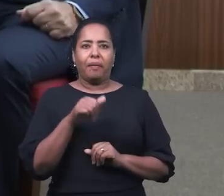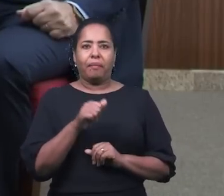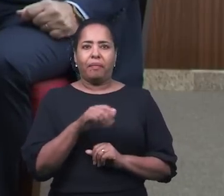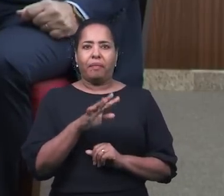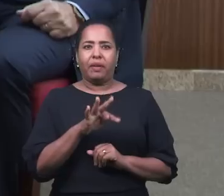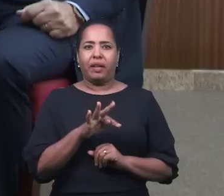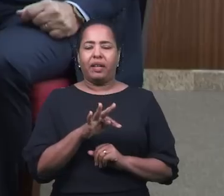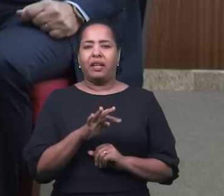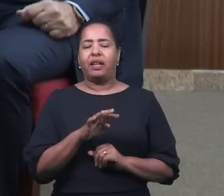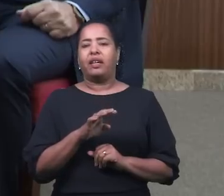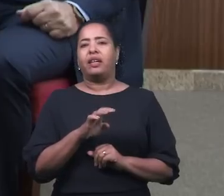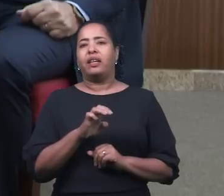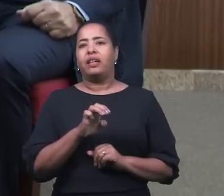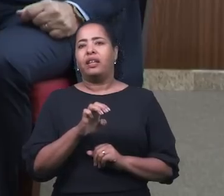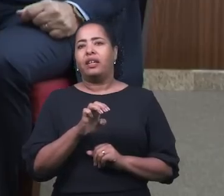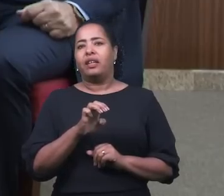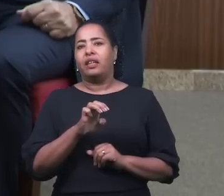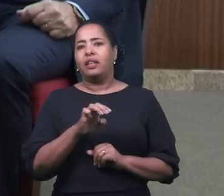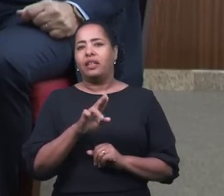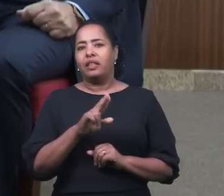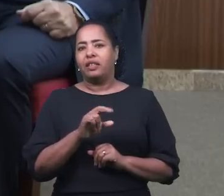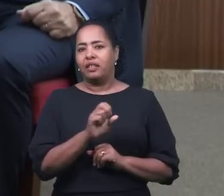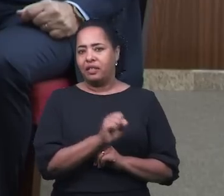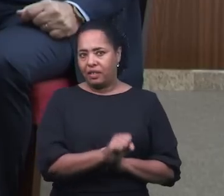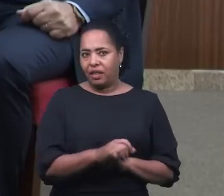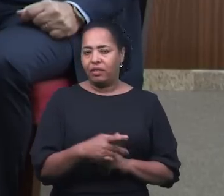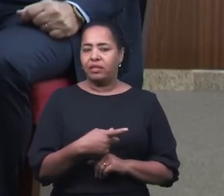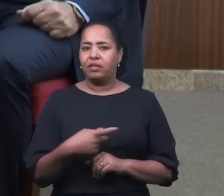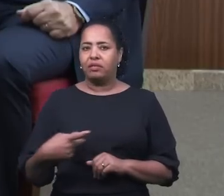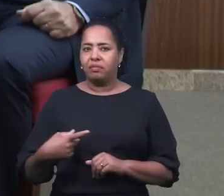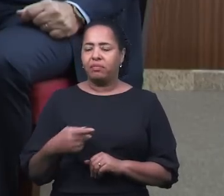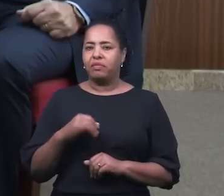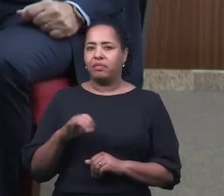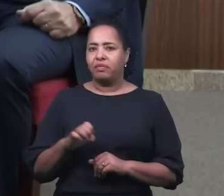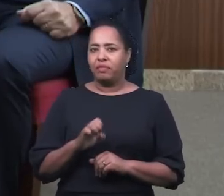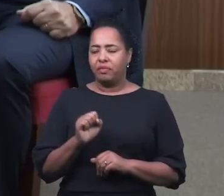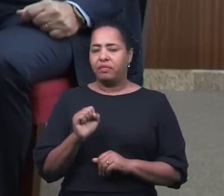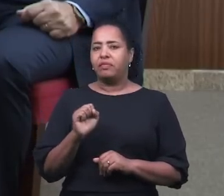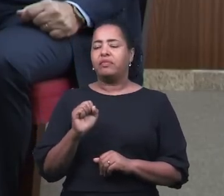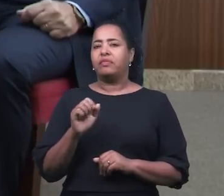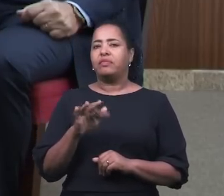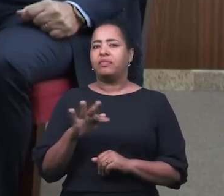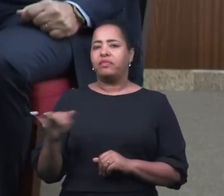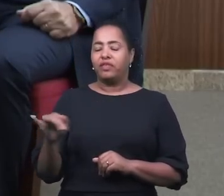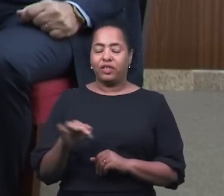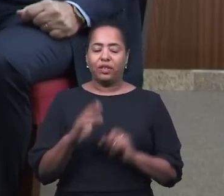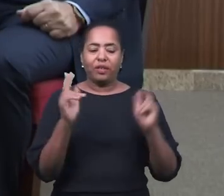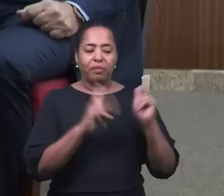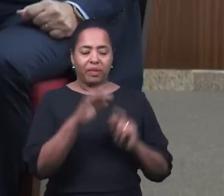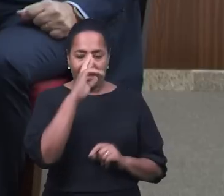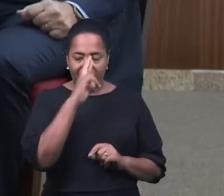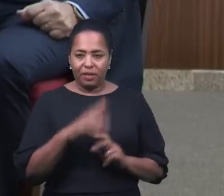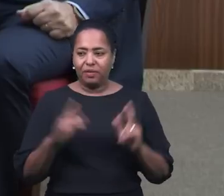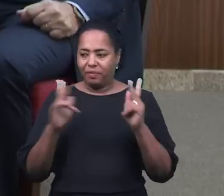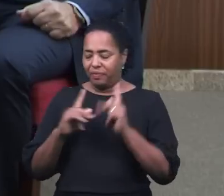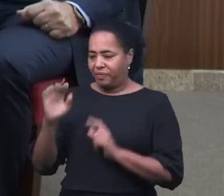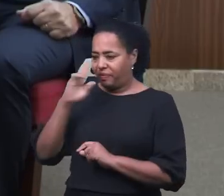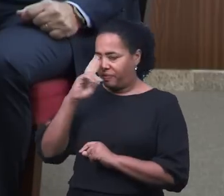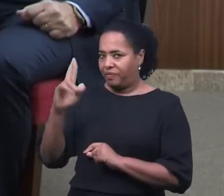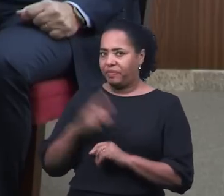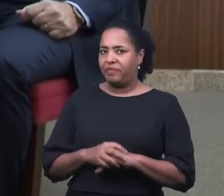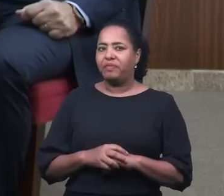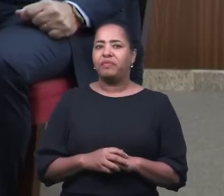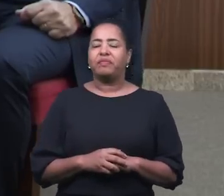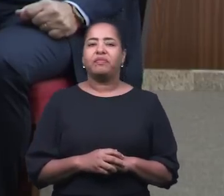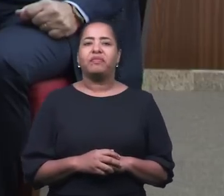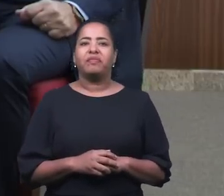de Sampaio. O pastor da igreja é o nosso companheiro Gerson Mafra, um companheiro querido também. Mateus, a paz do Senhor. Paz do Senhor Jesus,